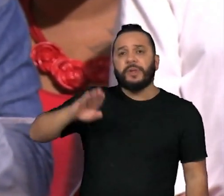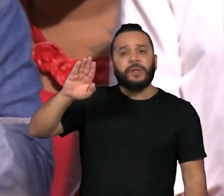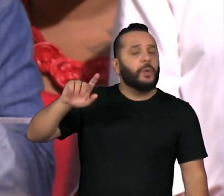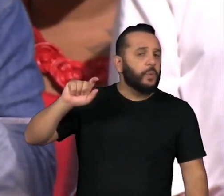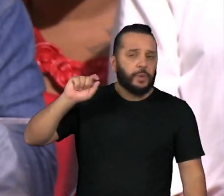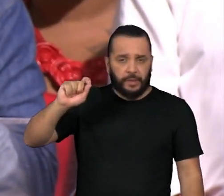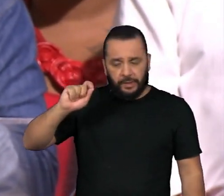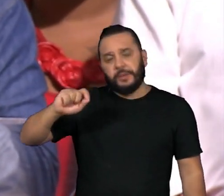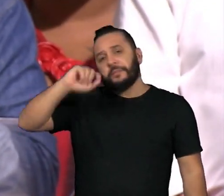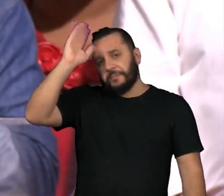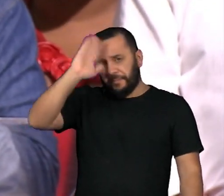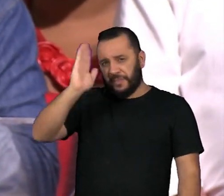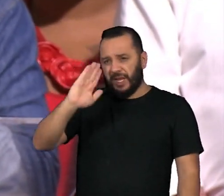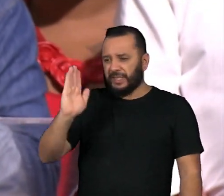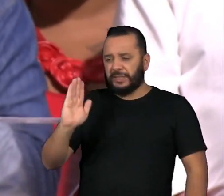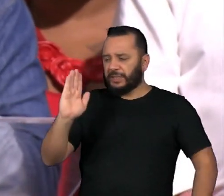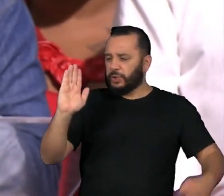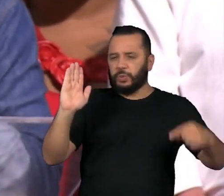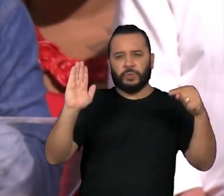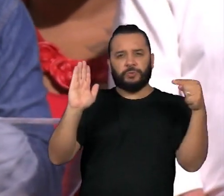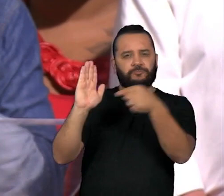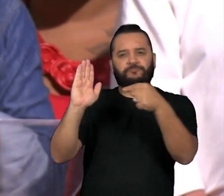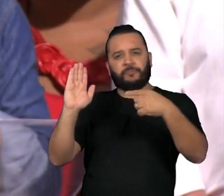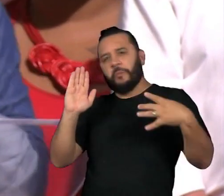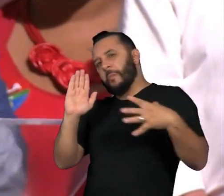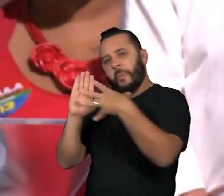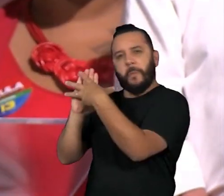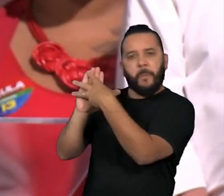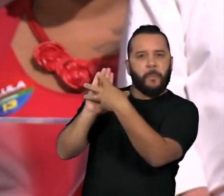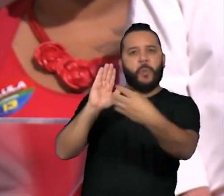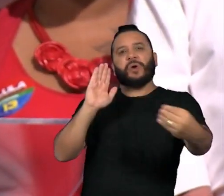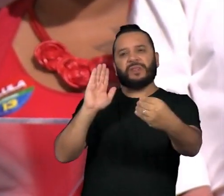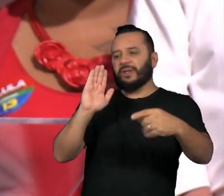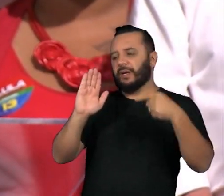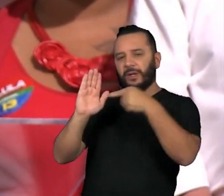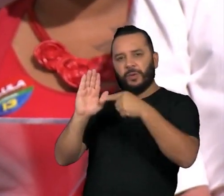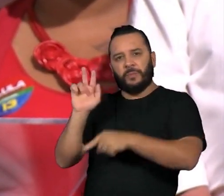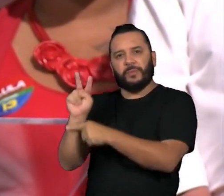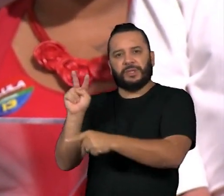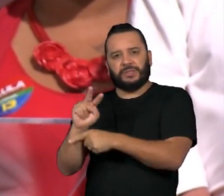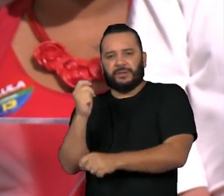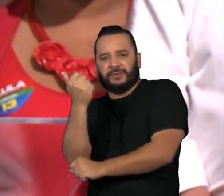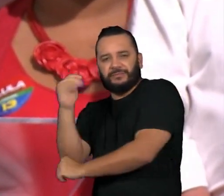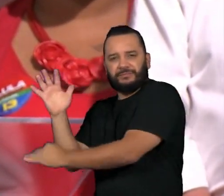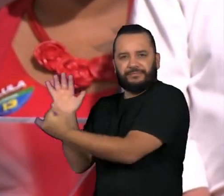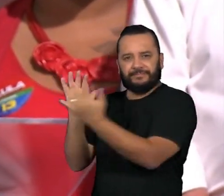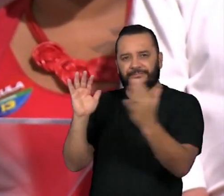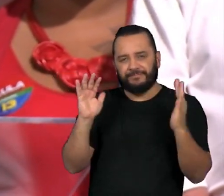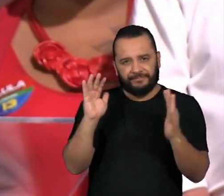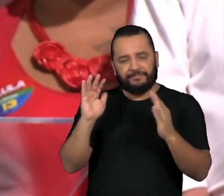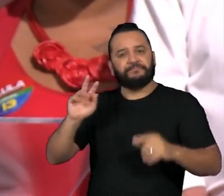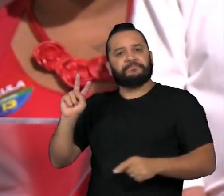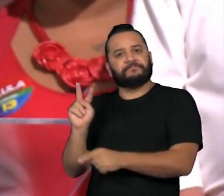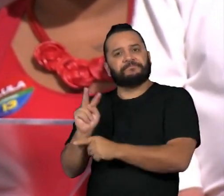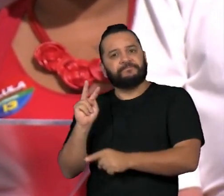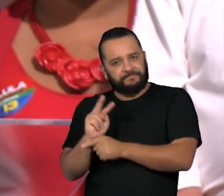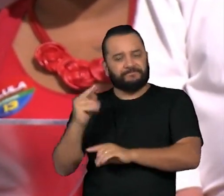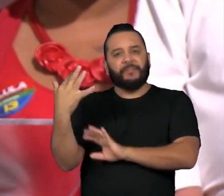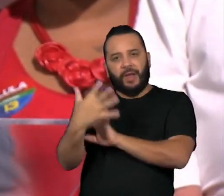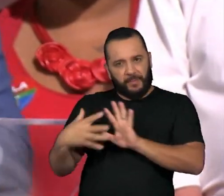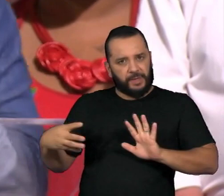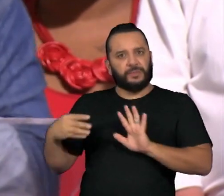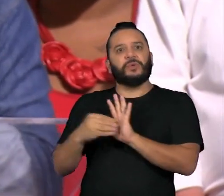retomará o protagonismo na política socioambiental, especialmente na preservação da Amazônia e